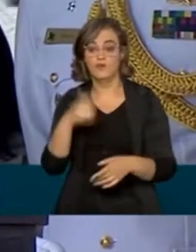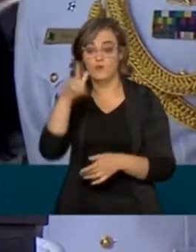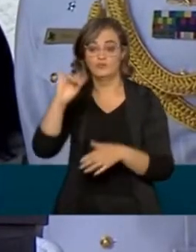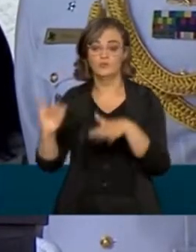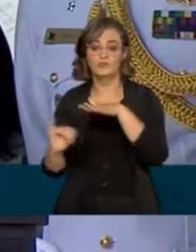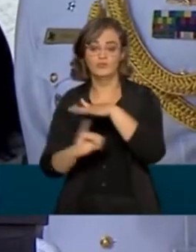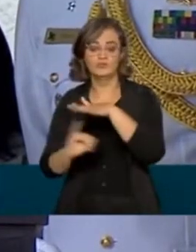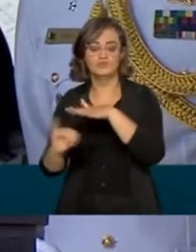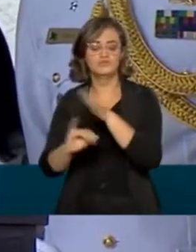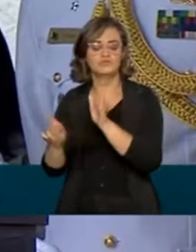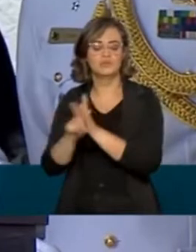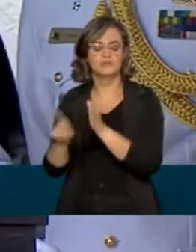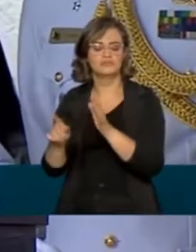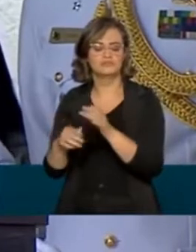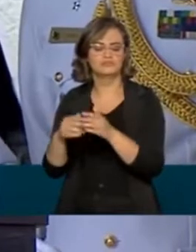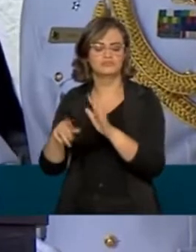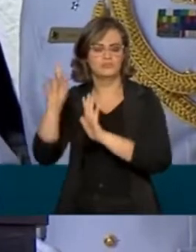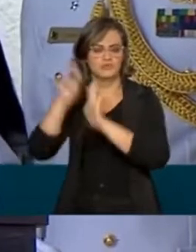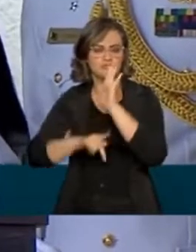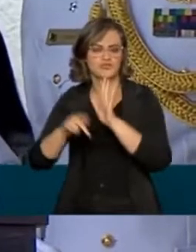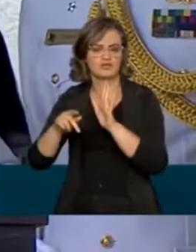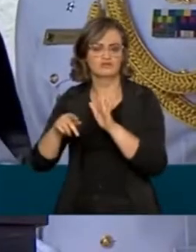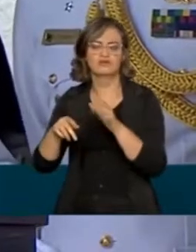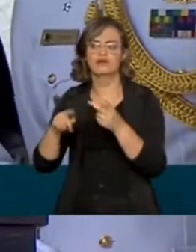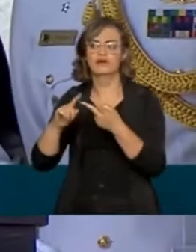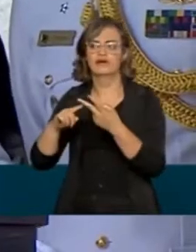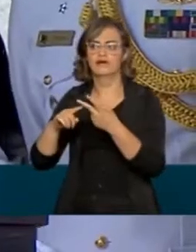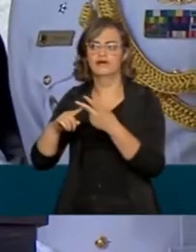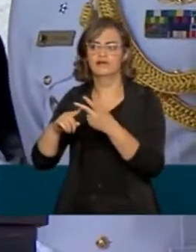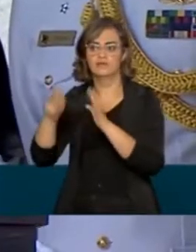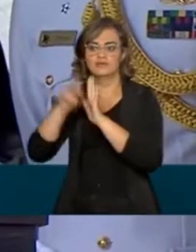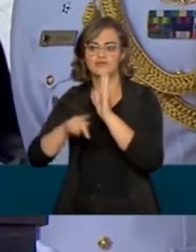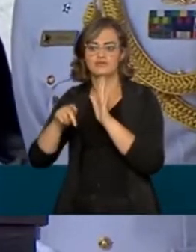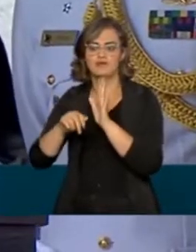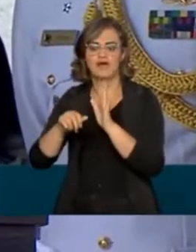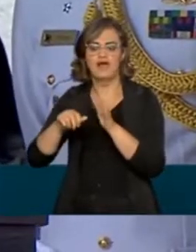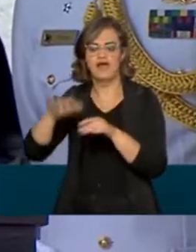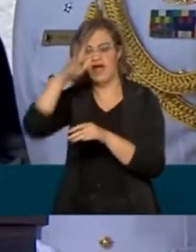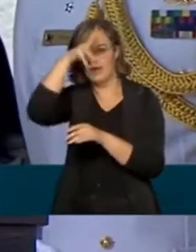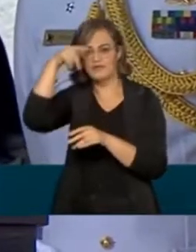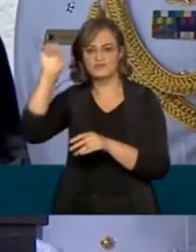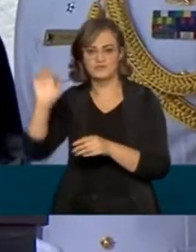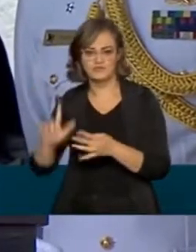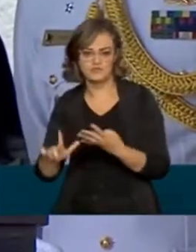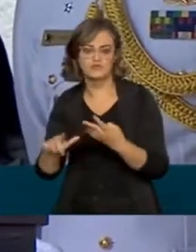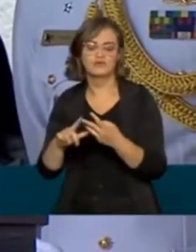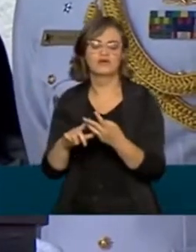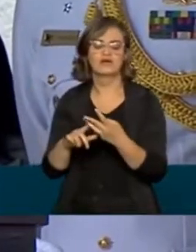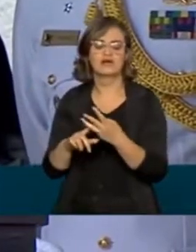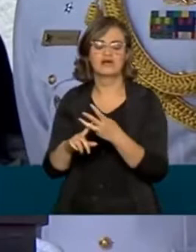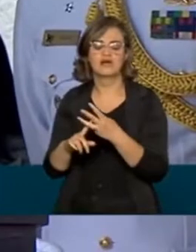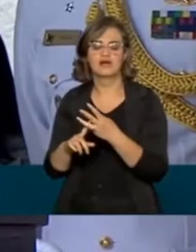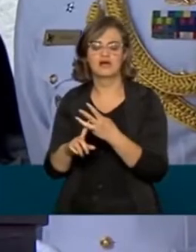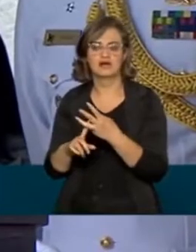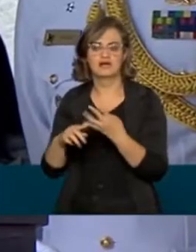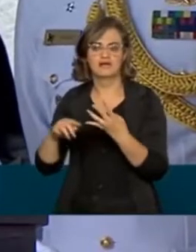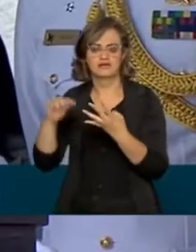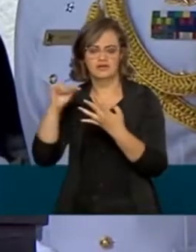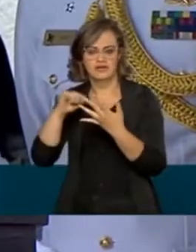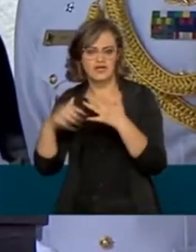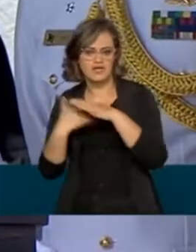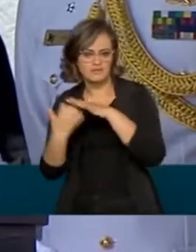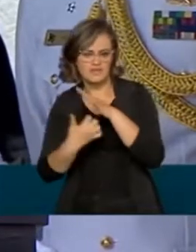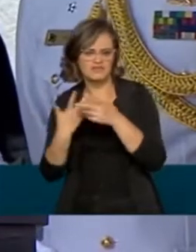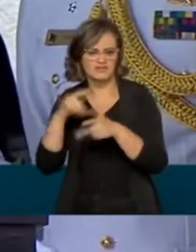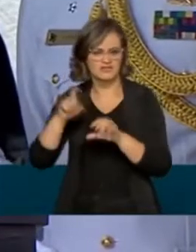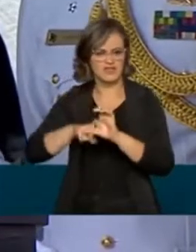Mar, empresa gerencial de projetos navais e Amazônia Azul Tecnologia de Defesa, estatais, a primeira não dependente, a segunda